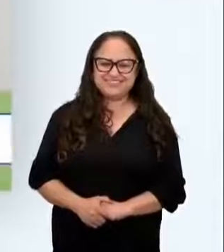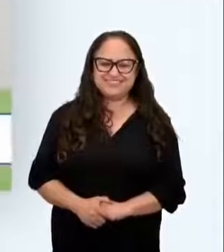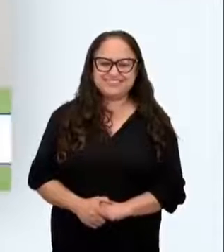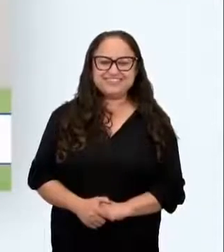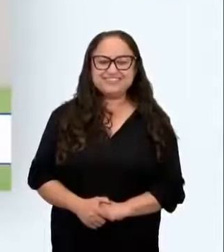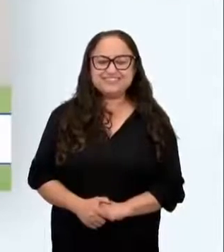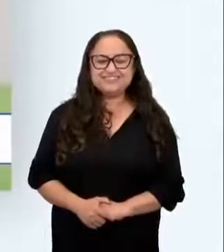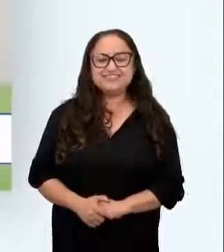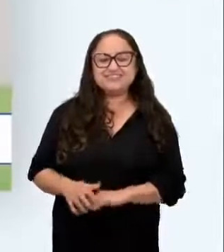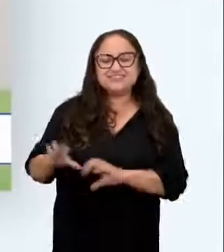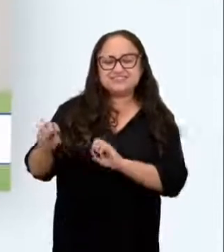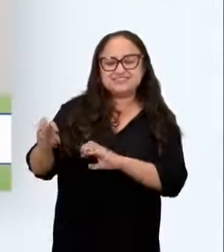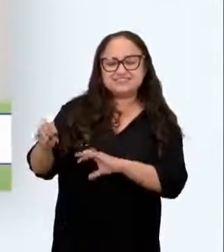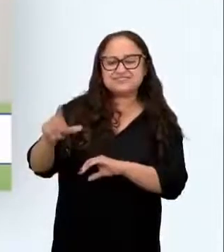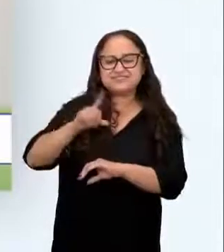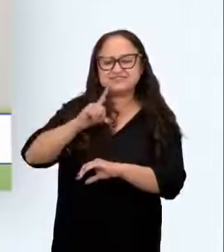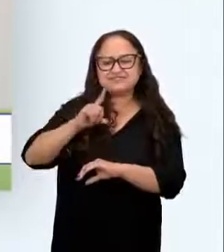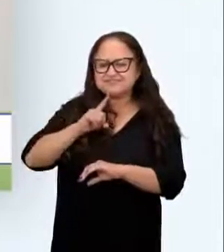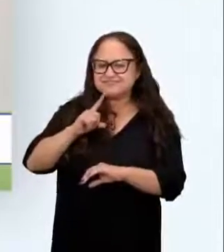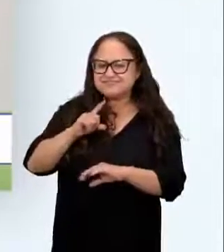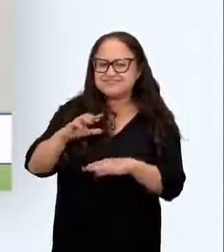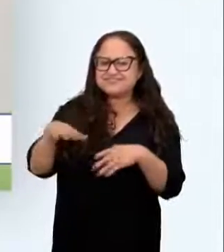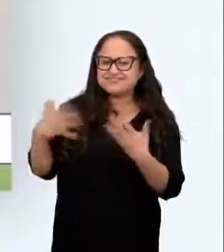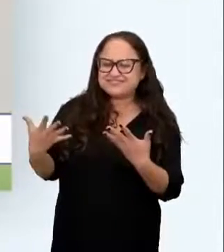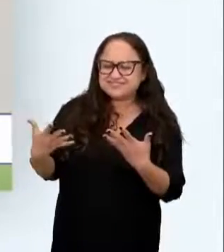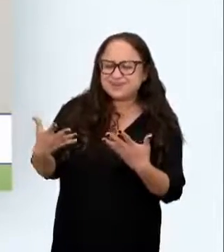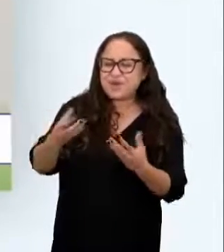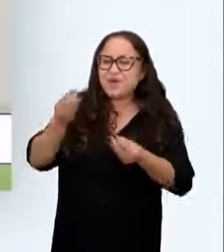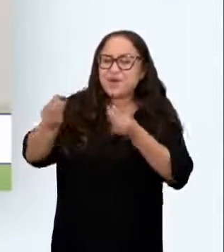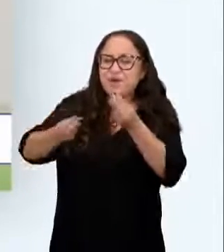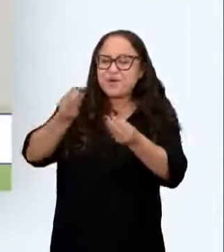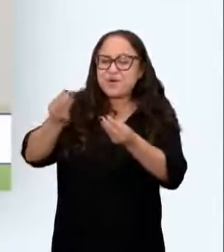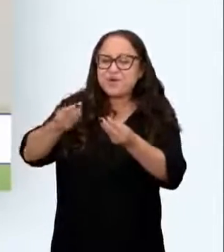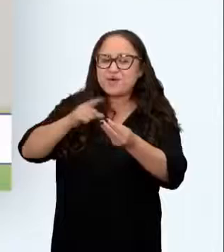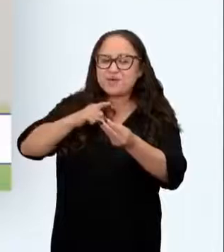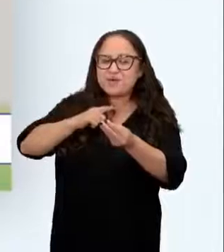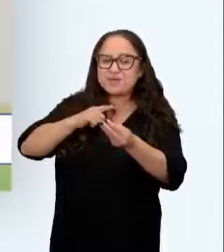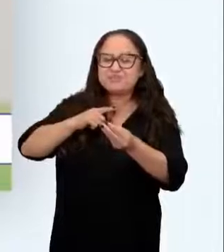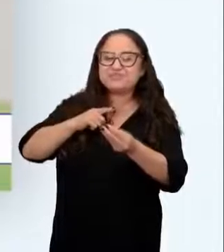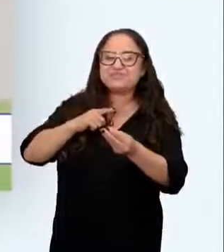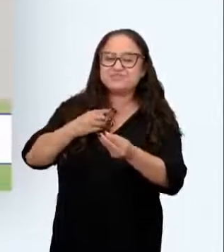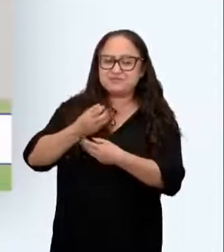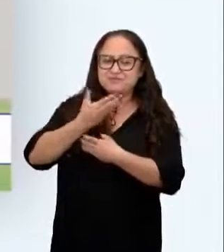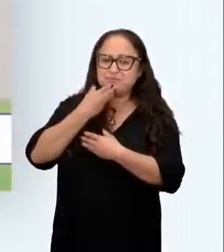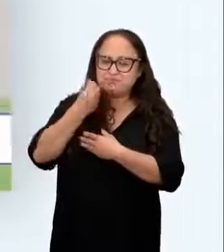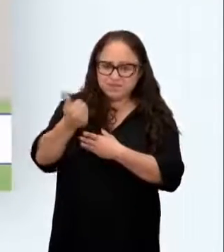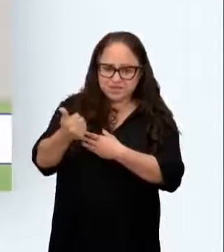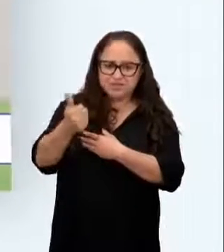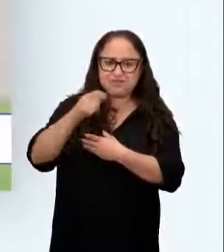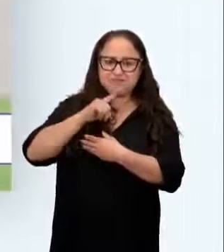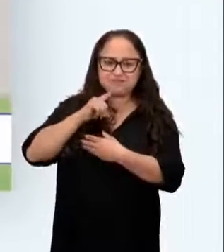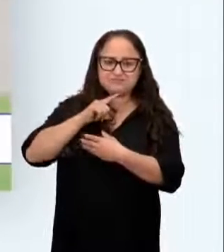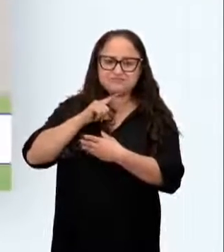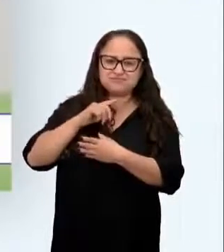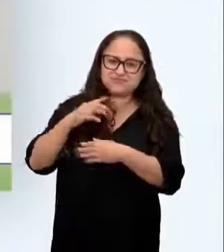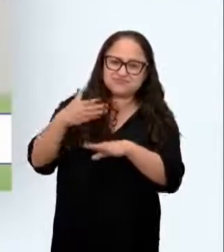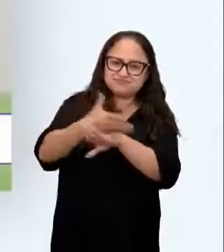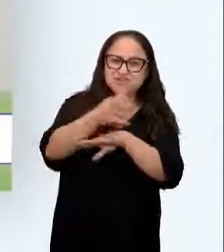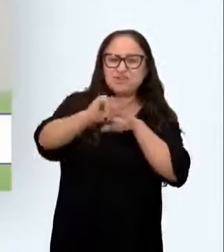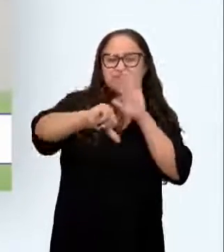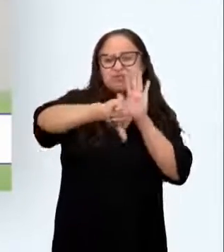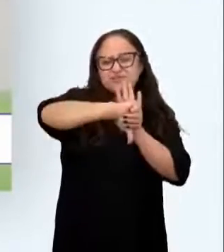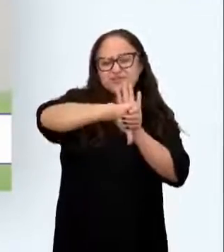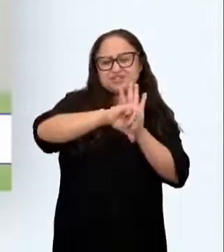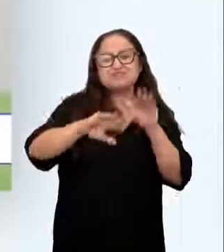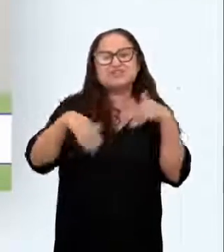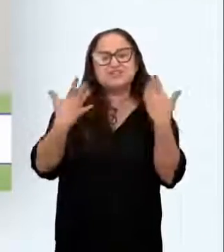Mesmo questão da marginalidade em si, a questão das classes menos favoráveis, que eles acabam entrando no crime. Então esse projeto só tende